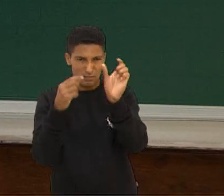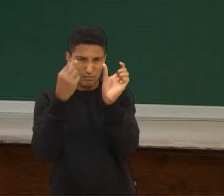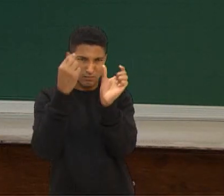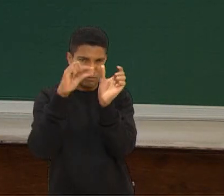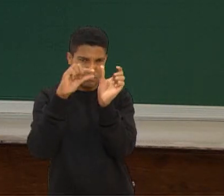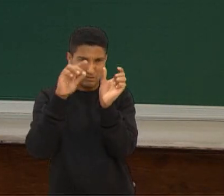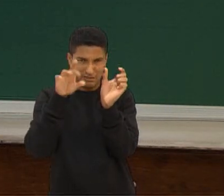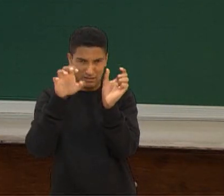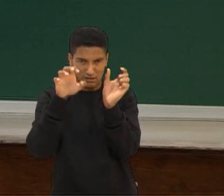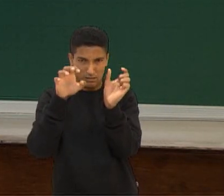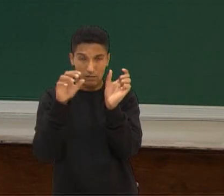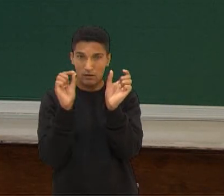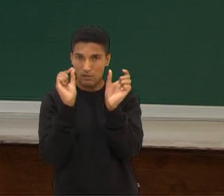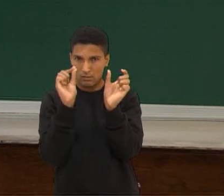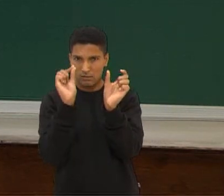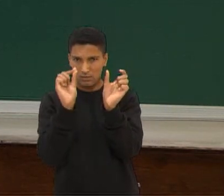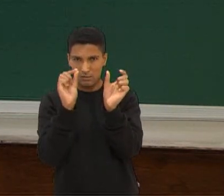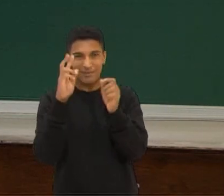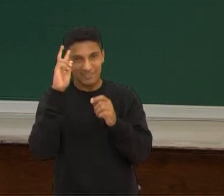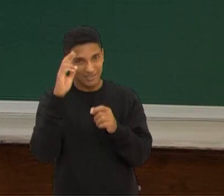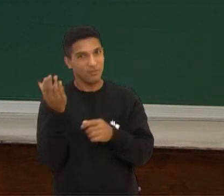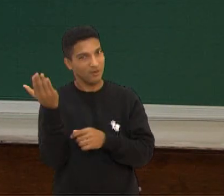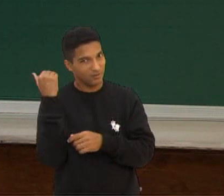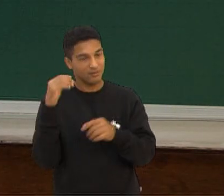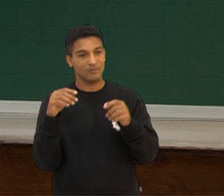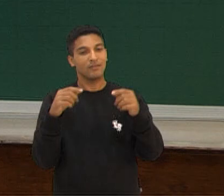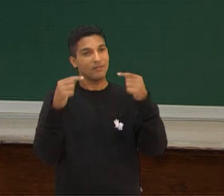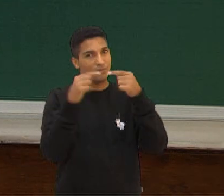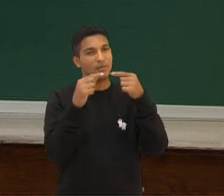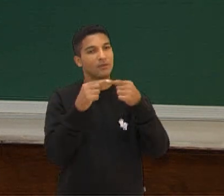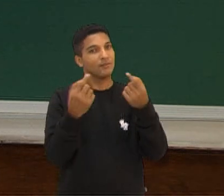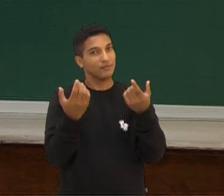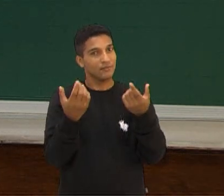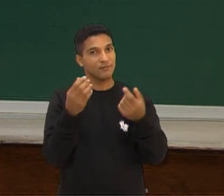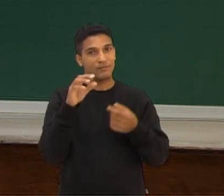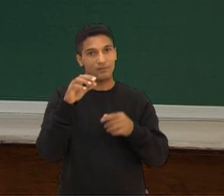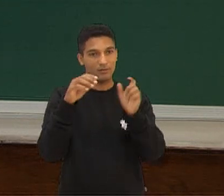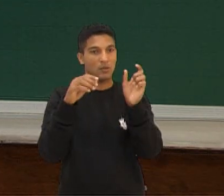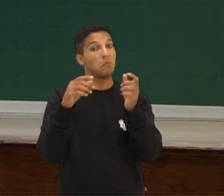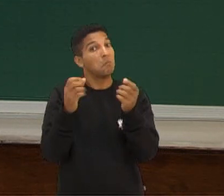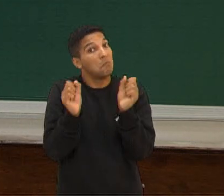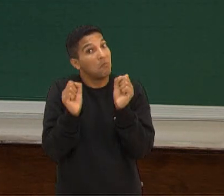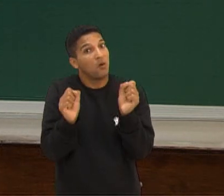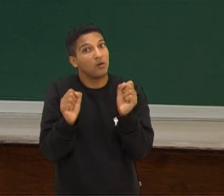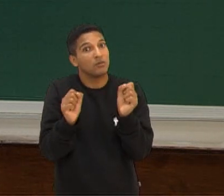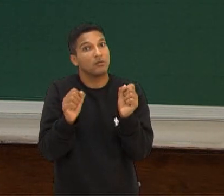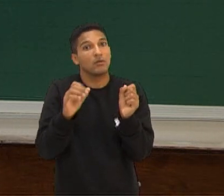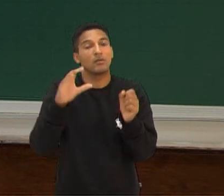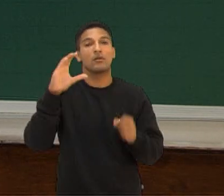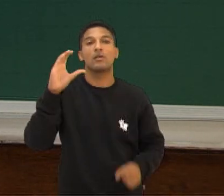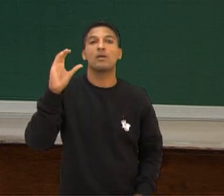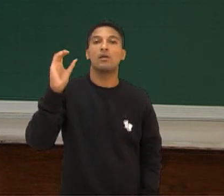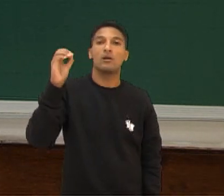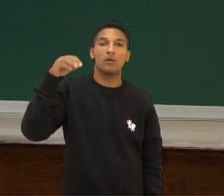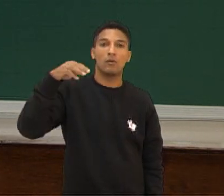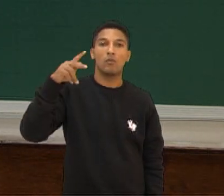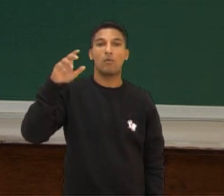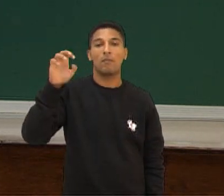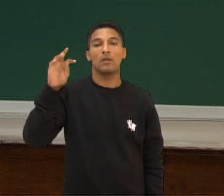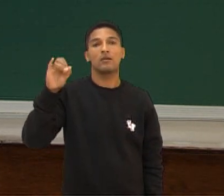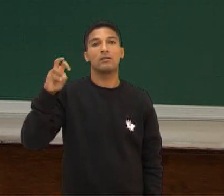que, tem aquelas duas que a professora Tânia falou, né? Pode ser a completiva, mas também pode ser a